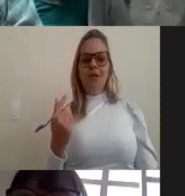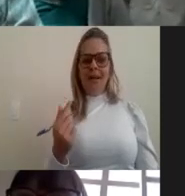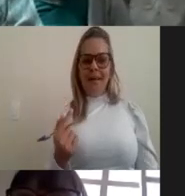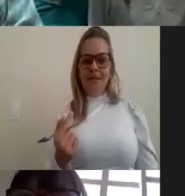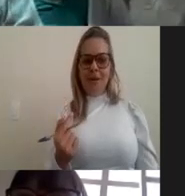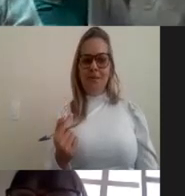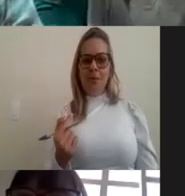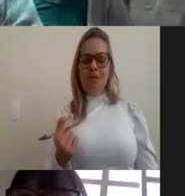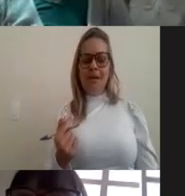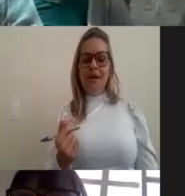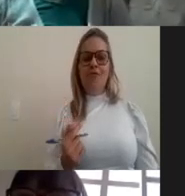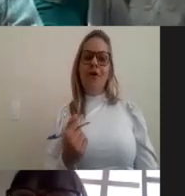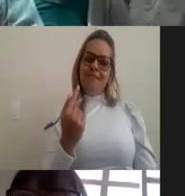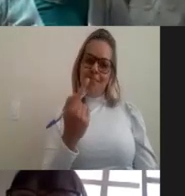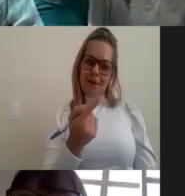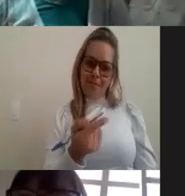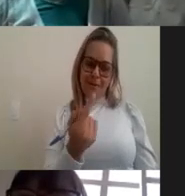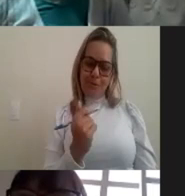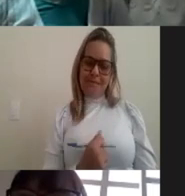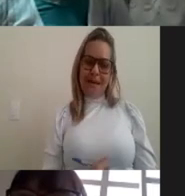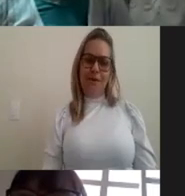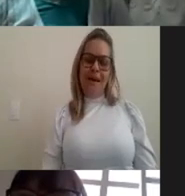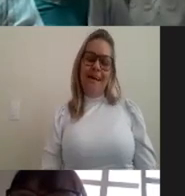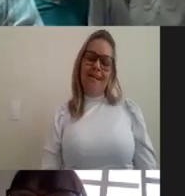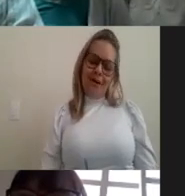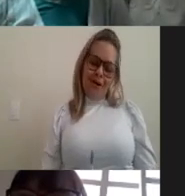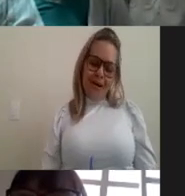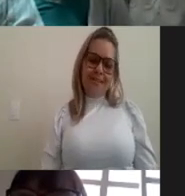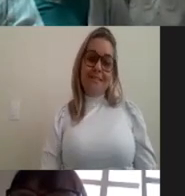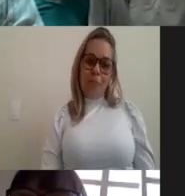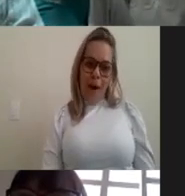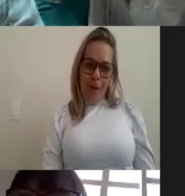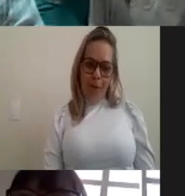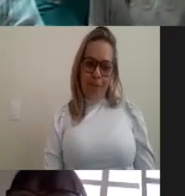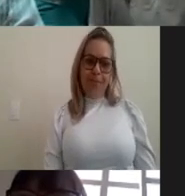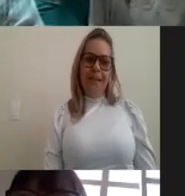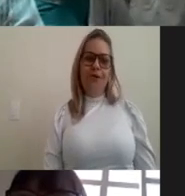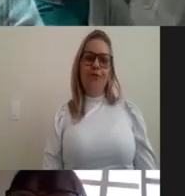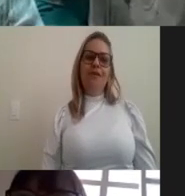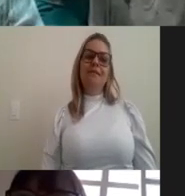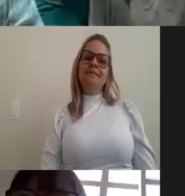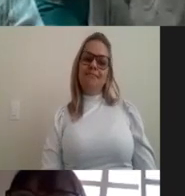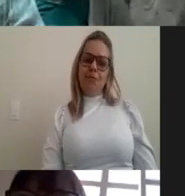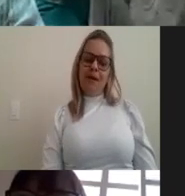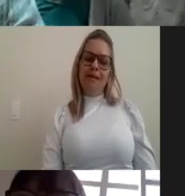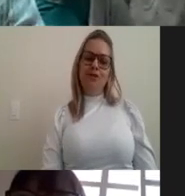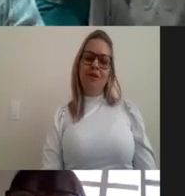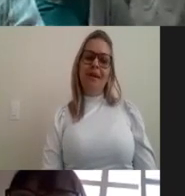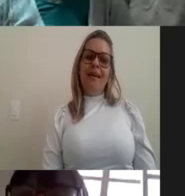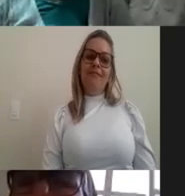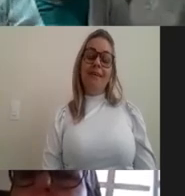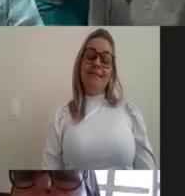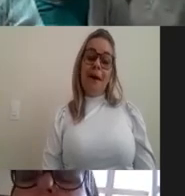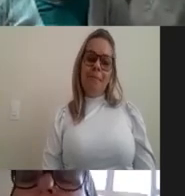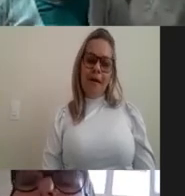atendi outra cliente, a mesma coisa. Eu vou receber uma pessoa esse sábado agora, de São Paulo, que eu fiz uma cliente